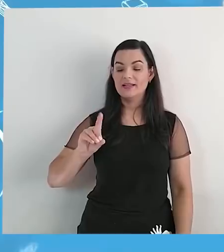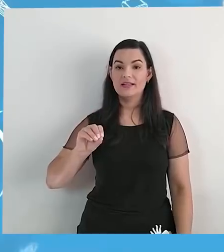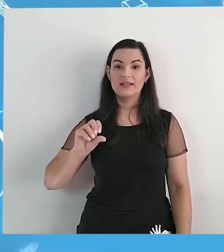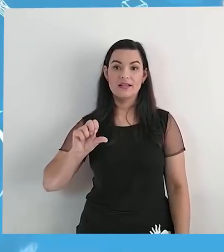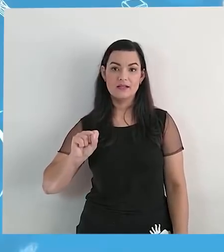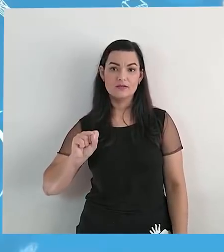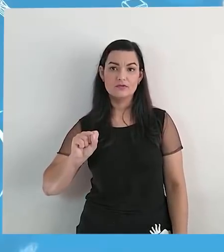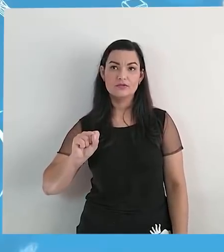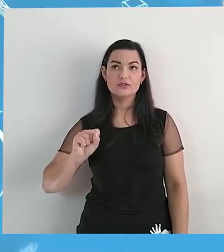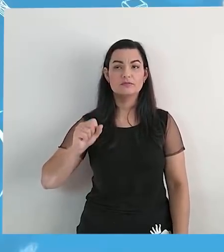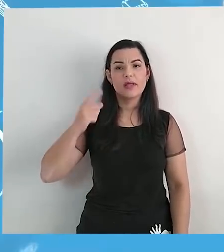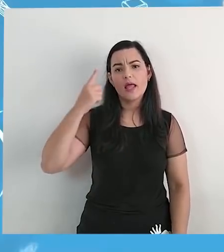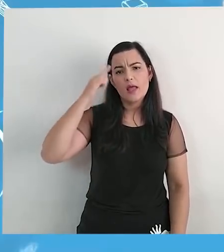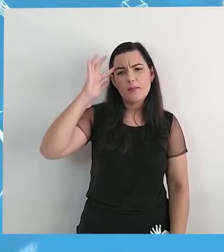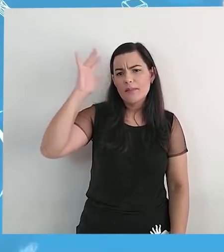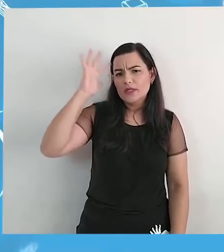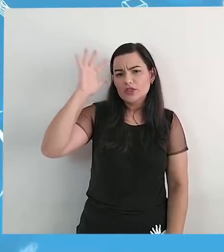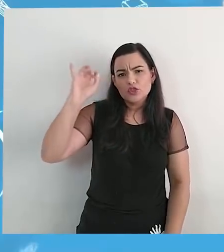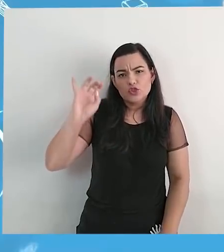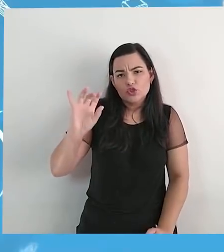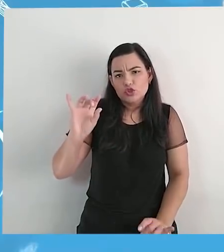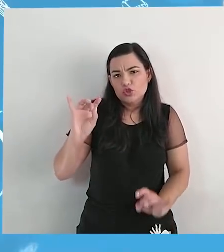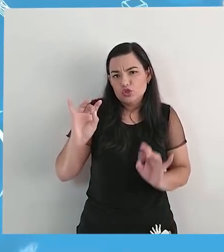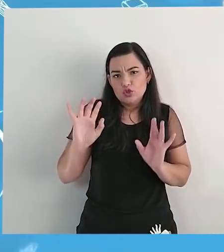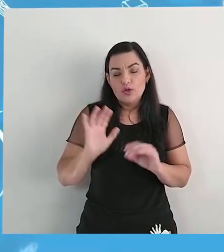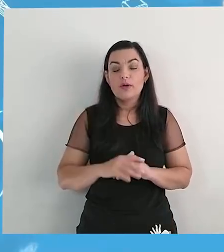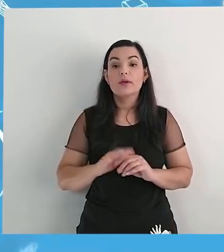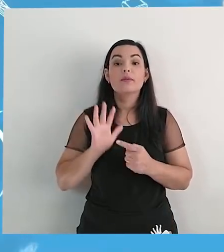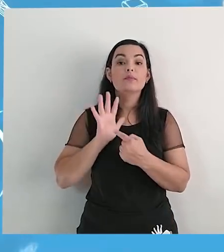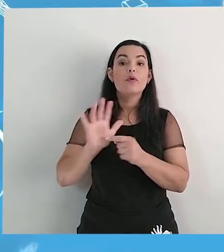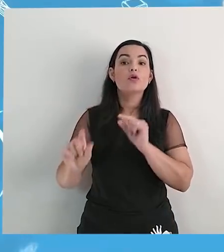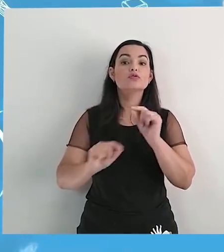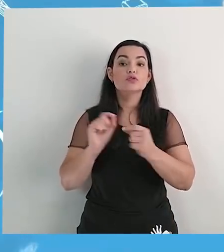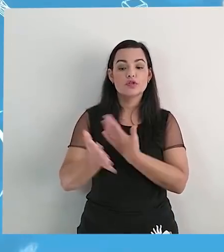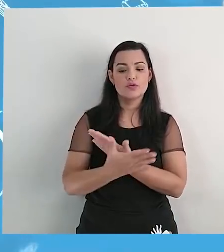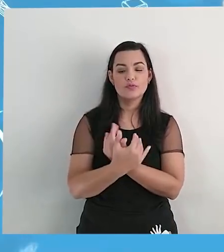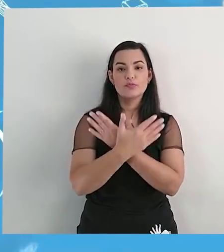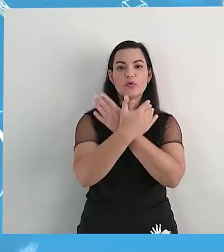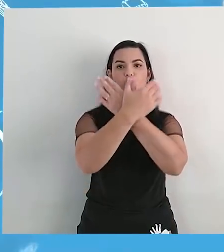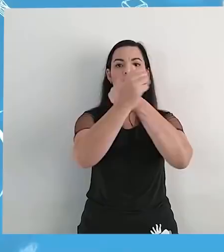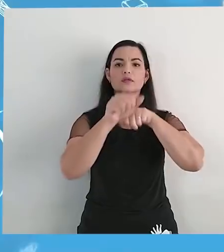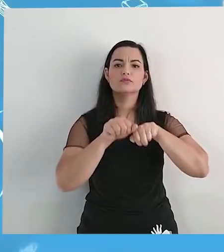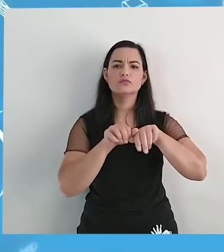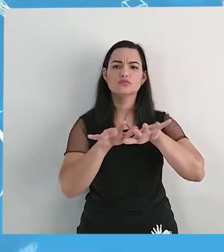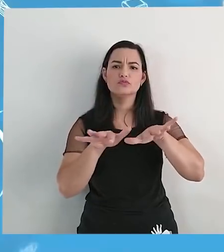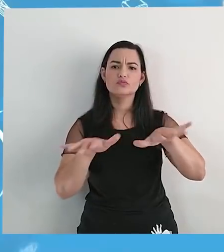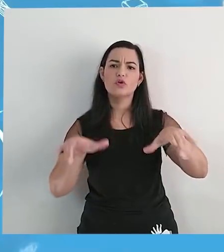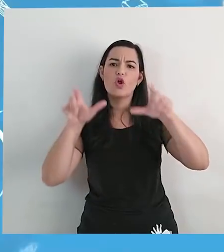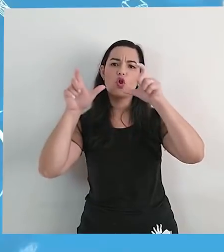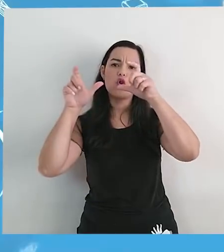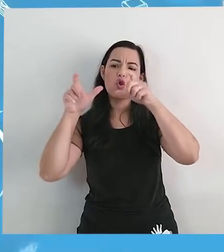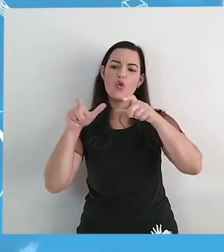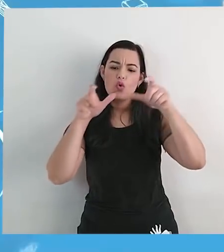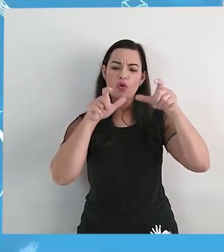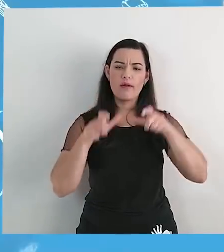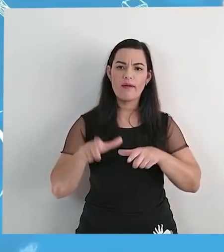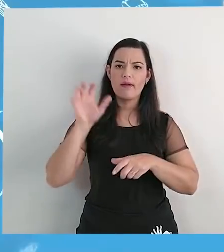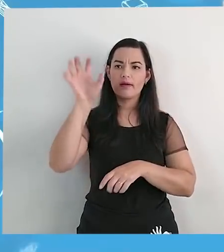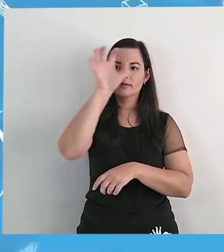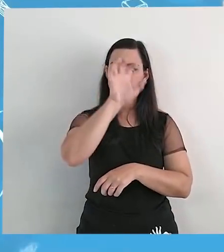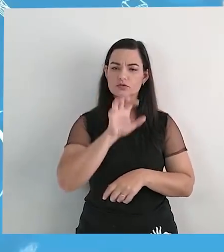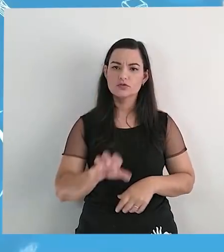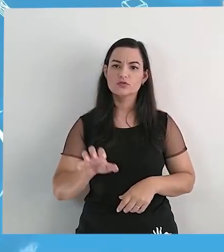hipotéticos que mostram a distribuição de borboletas nas diferentes regiões do